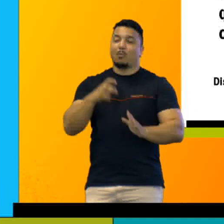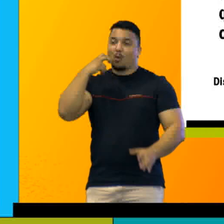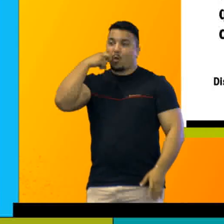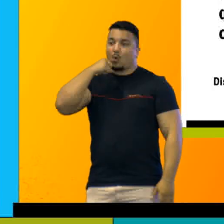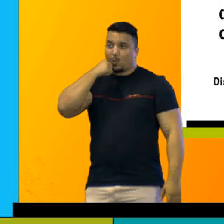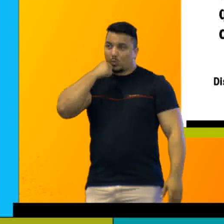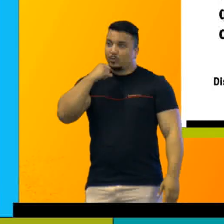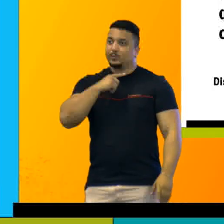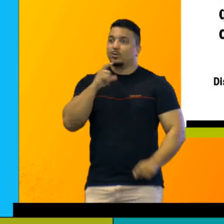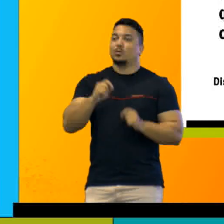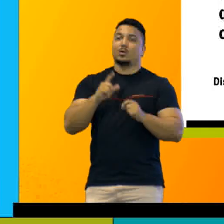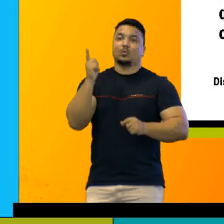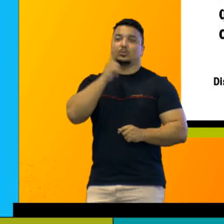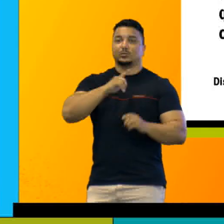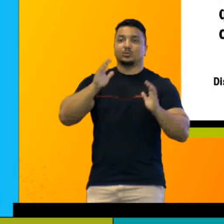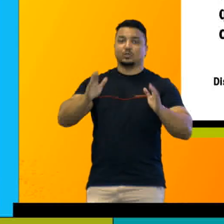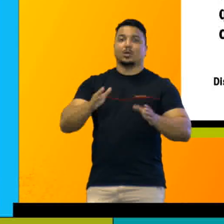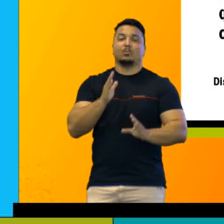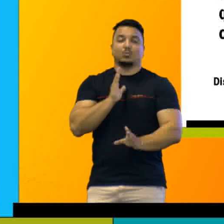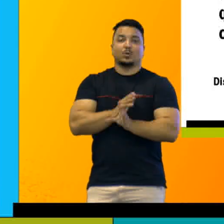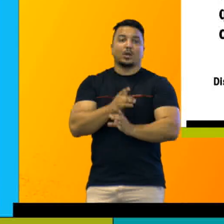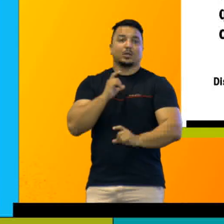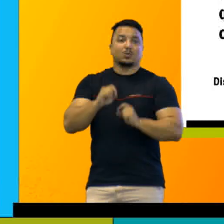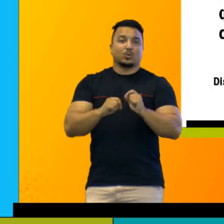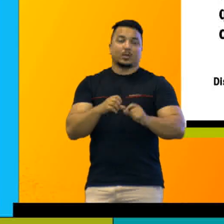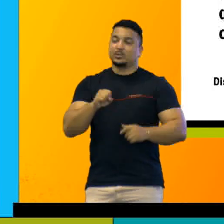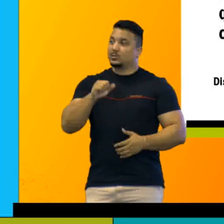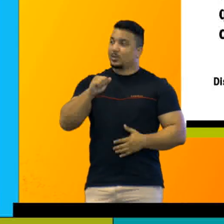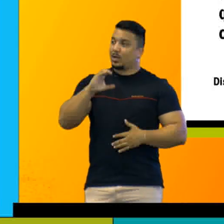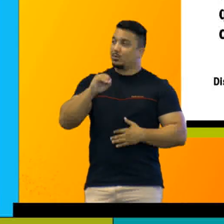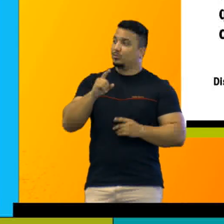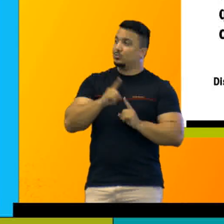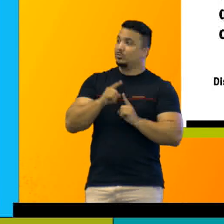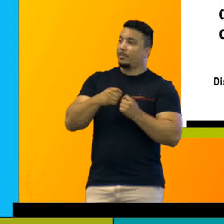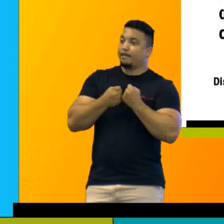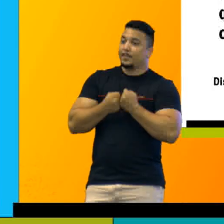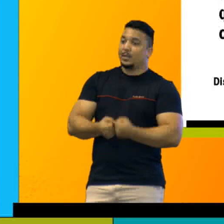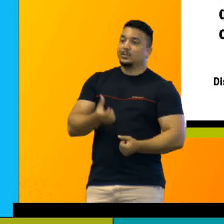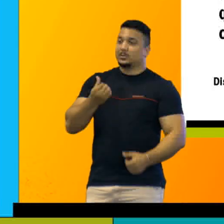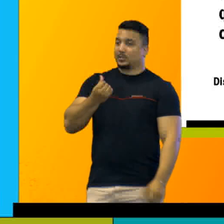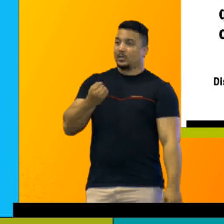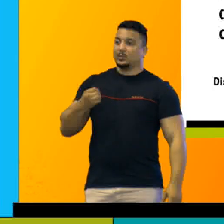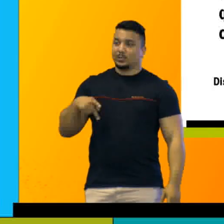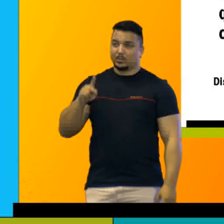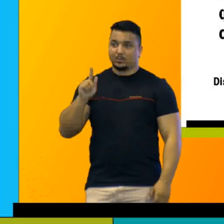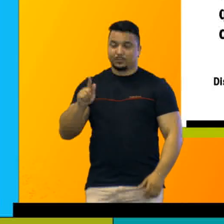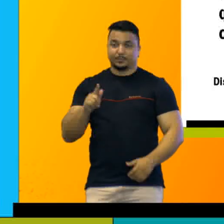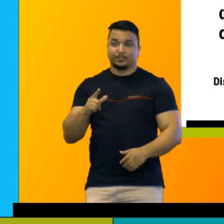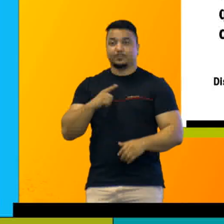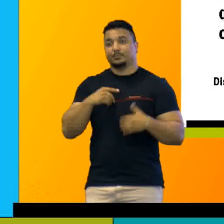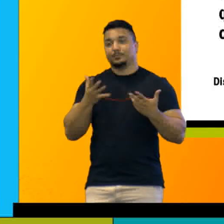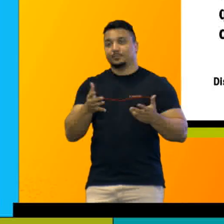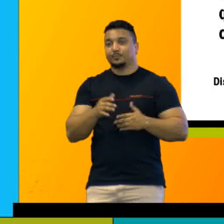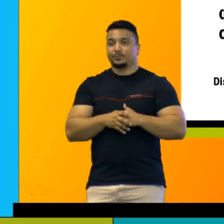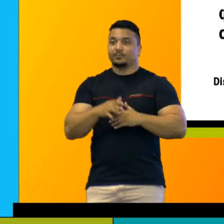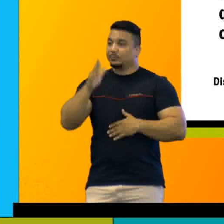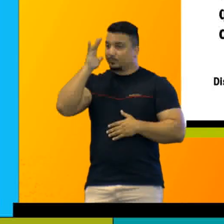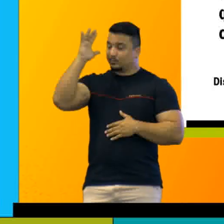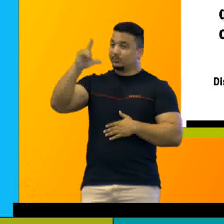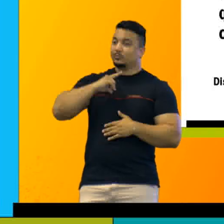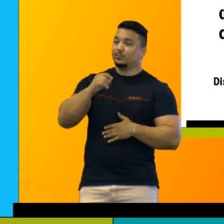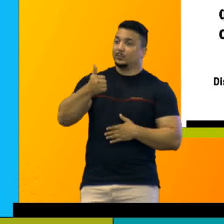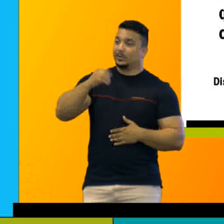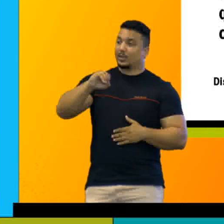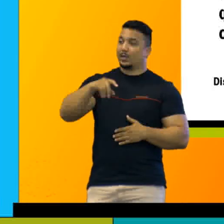que obteve em função das sacas de 60 quilos vendidos. Suponha que ele plantou